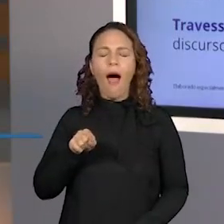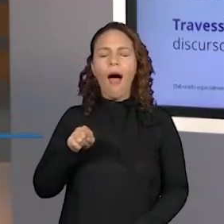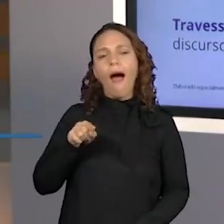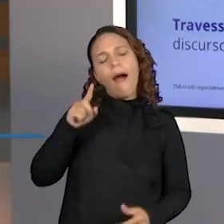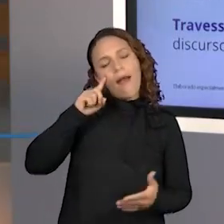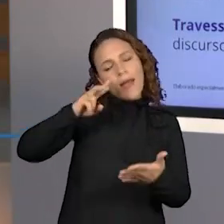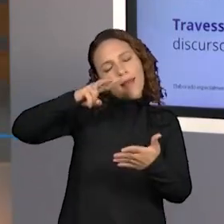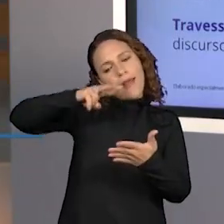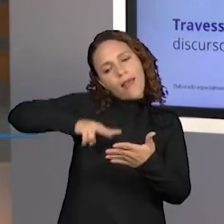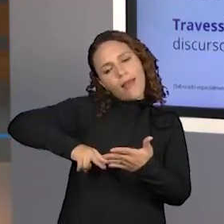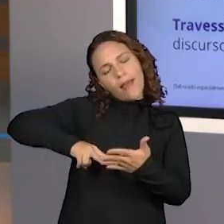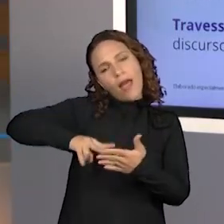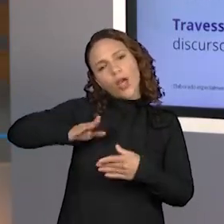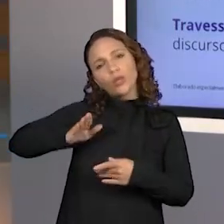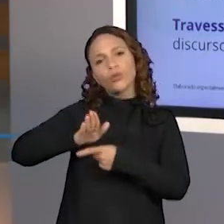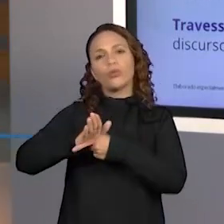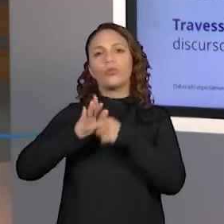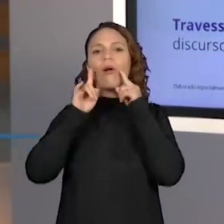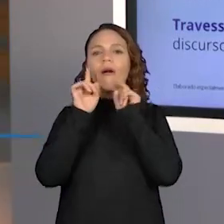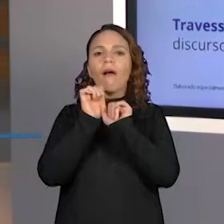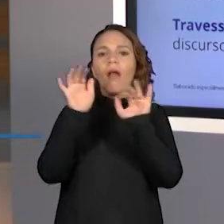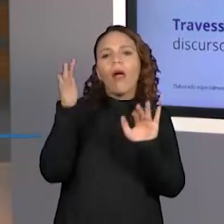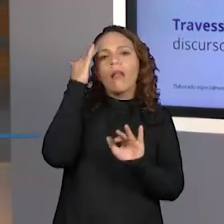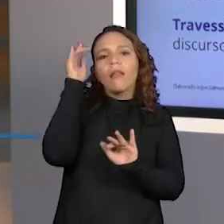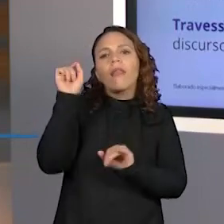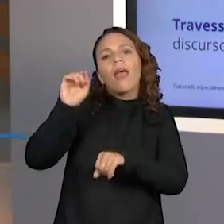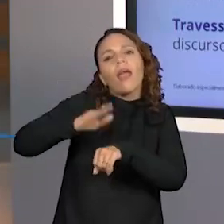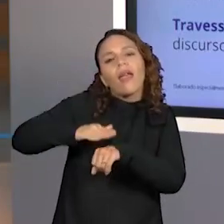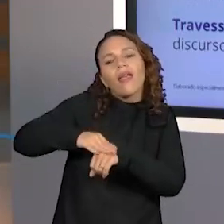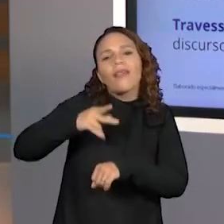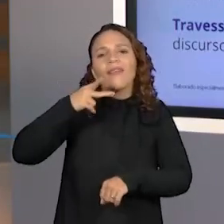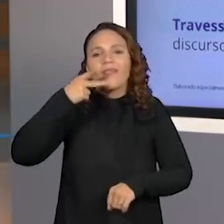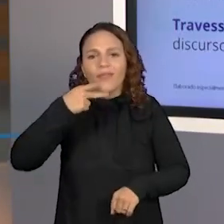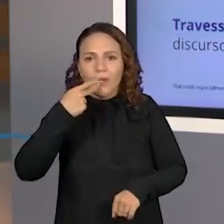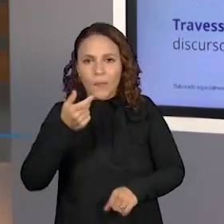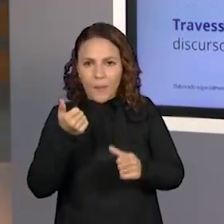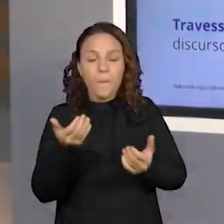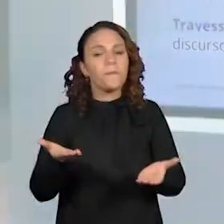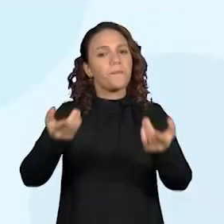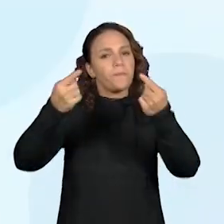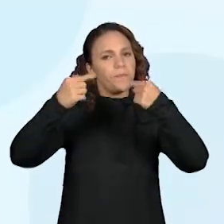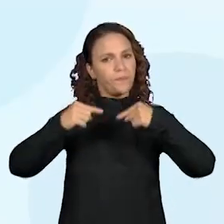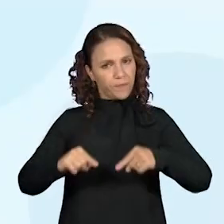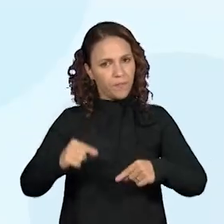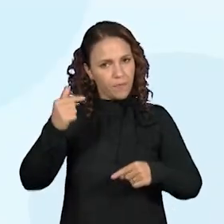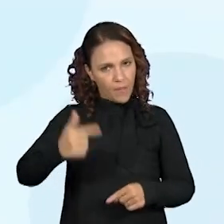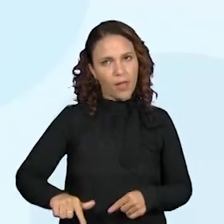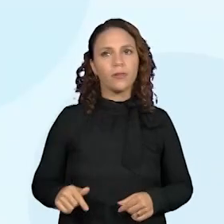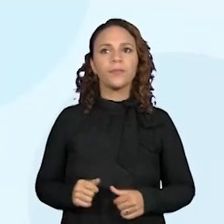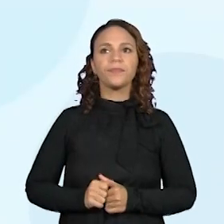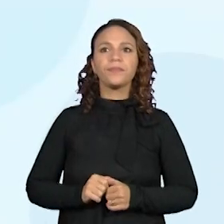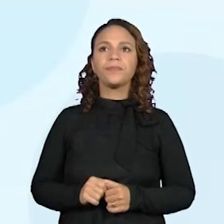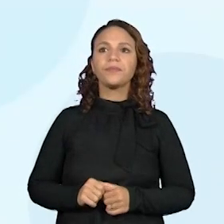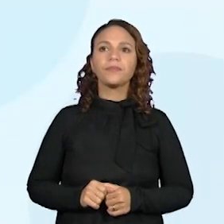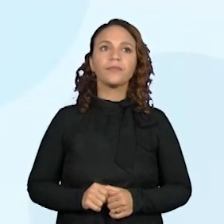compreensão. Então, utilize os 2 pontos, hein, pessoal? Presta atenção. Vamos na lousa mais uma vez ver mais uma pontuação.